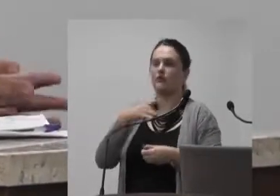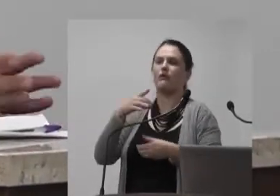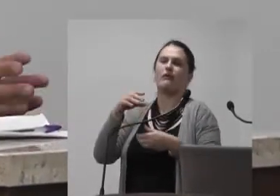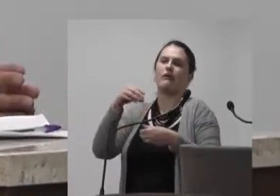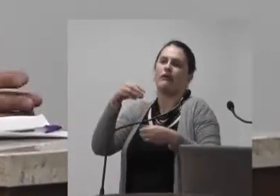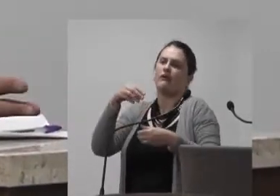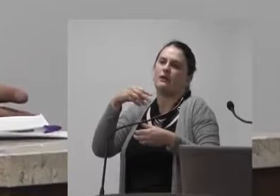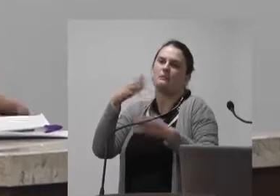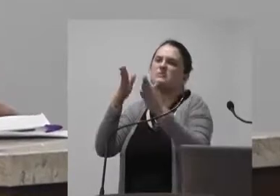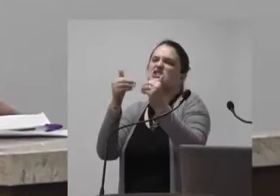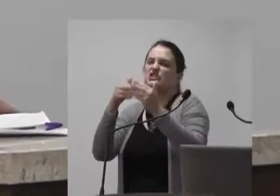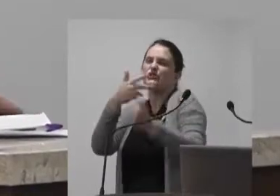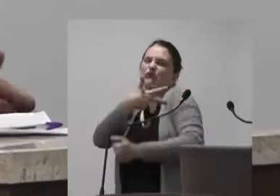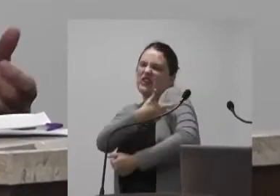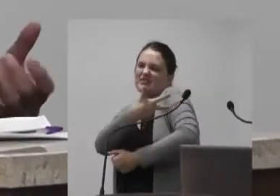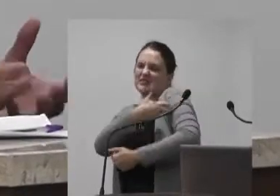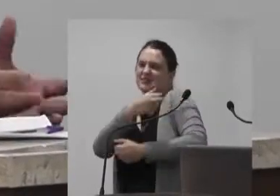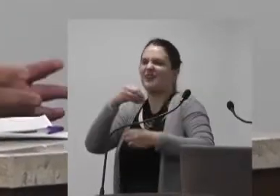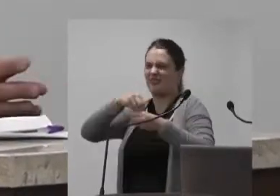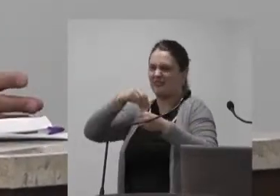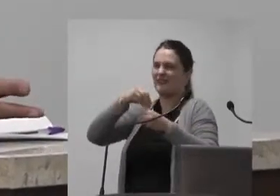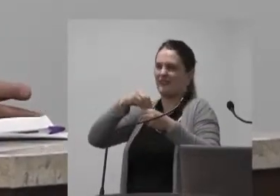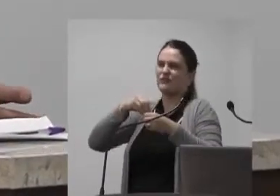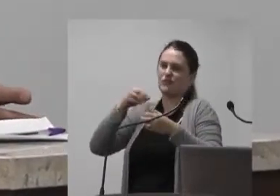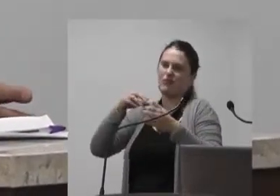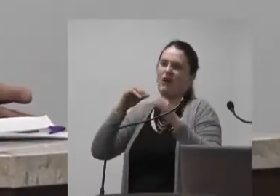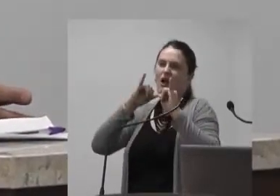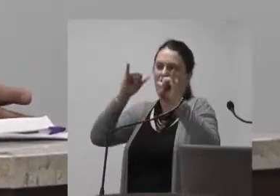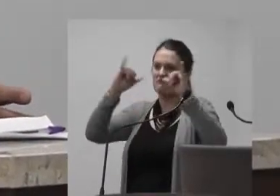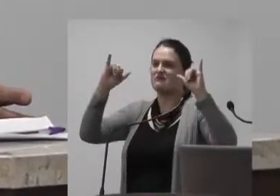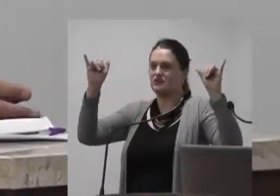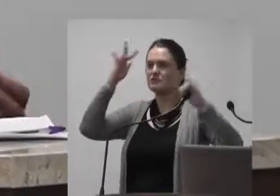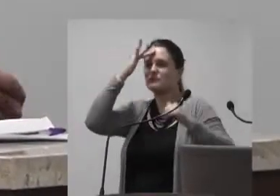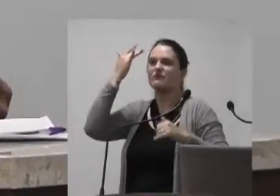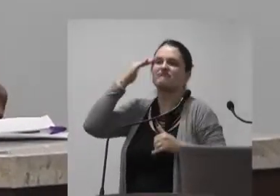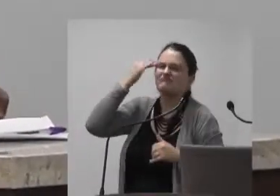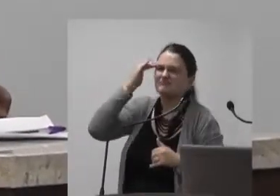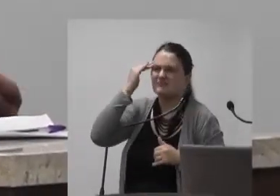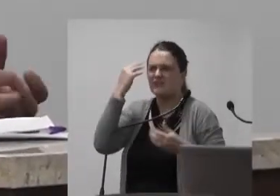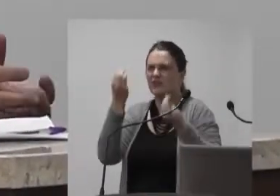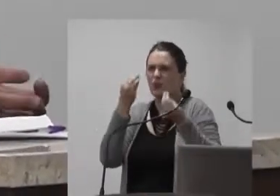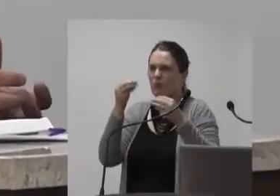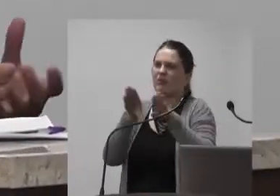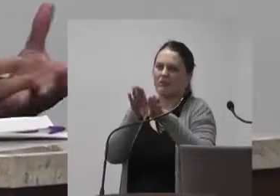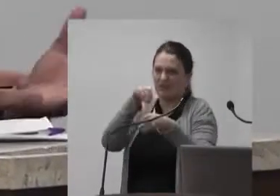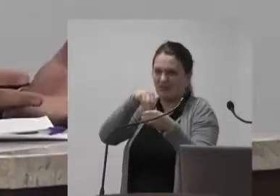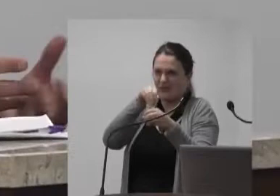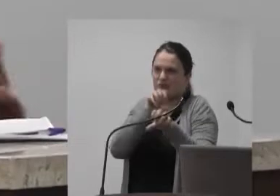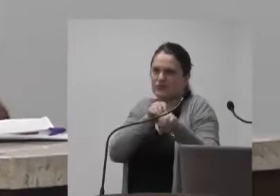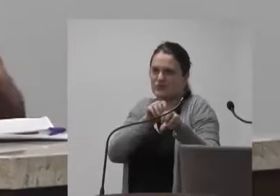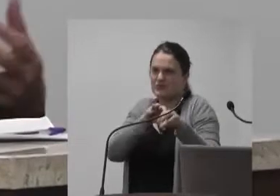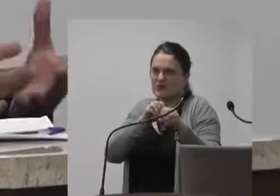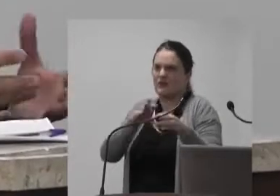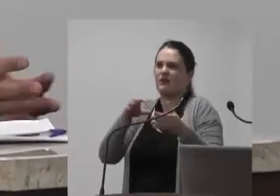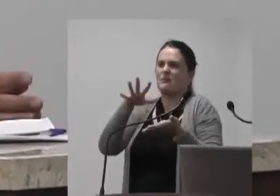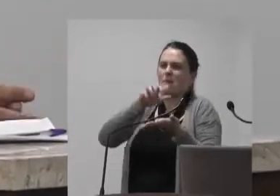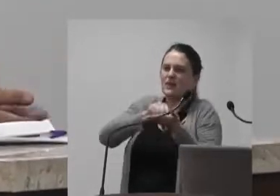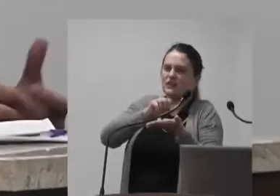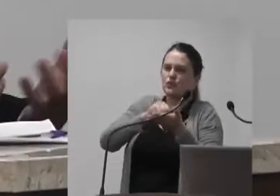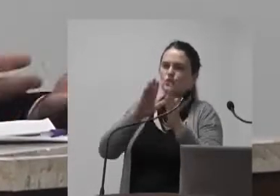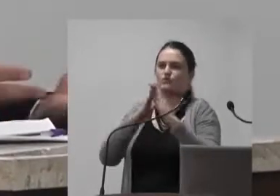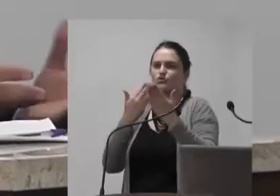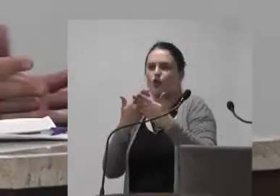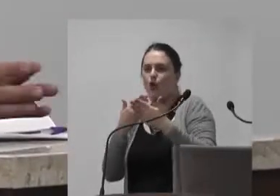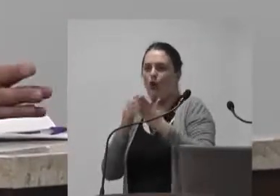campanhas de vacinação, na área de educação, né, como campanhas, matrículas